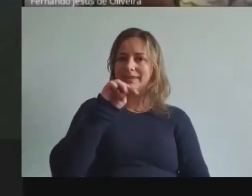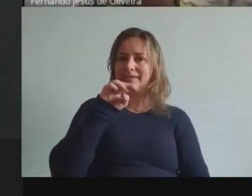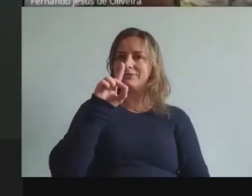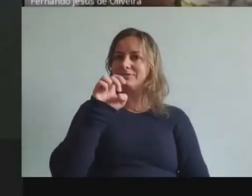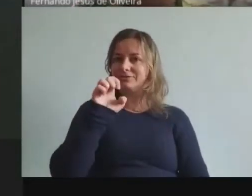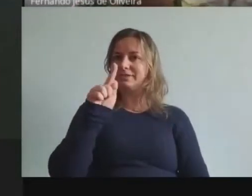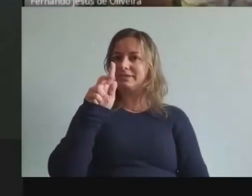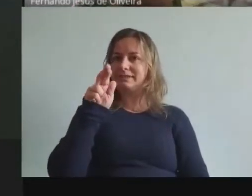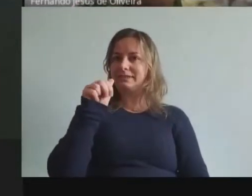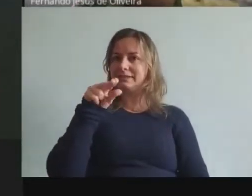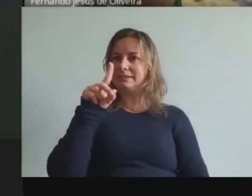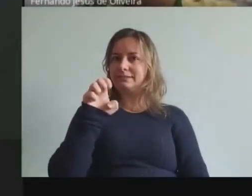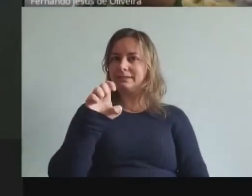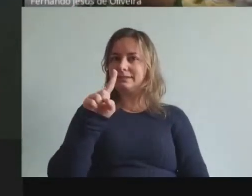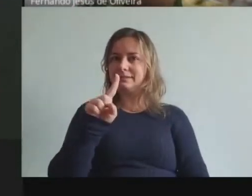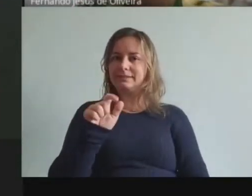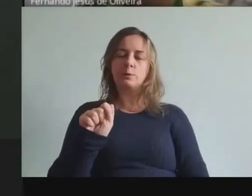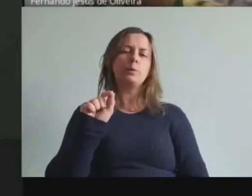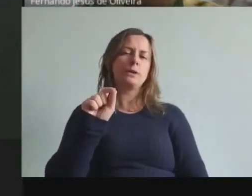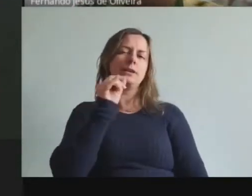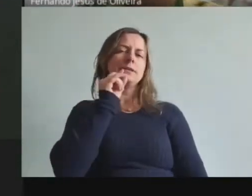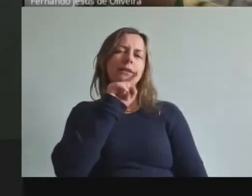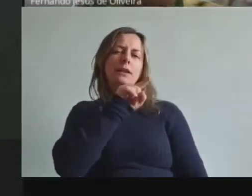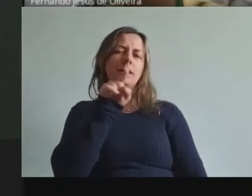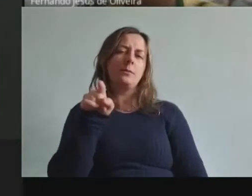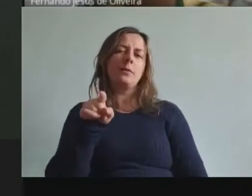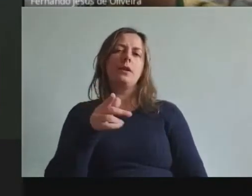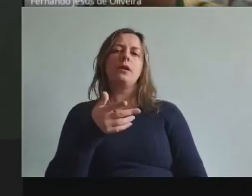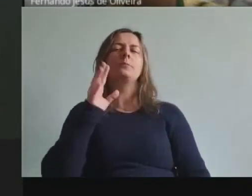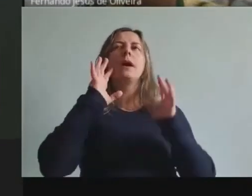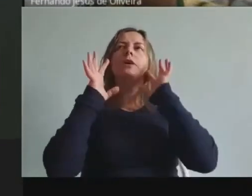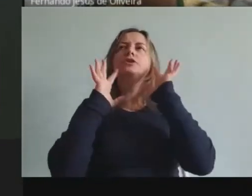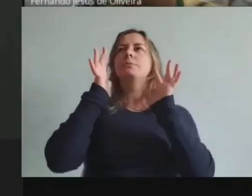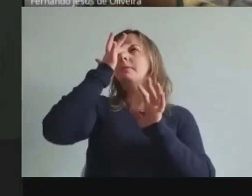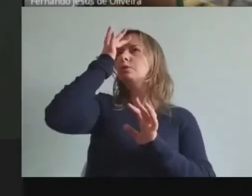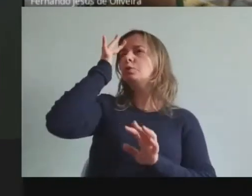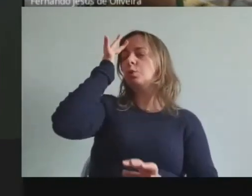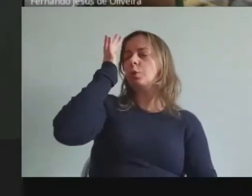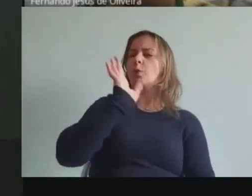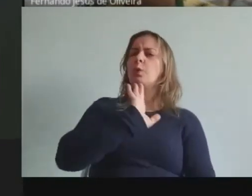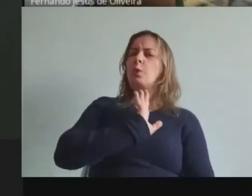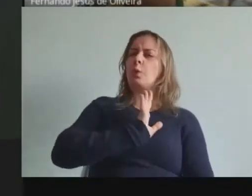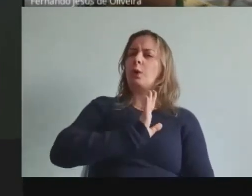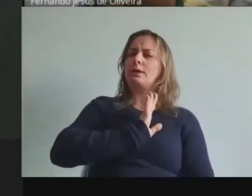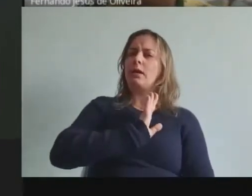Pensa aí. Quantas vezes o coração de uma pessoa bate durante toda a sua vida?